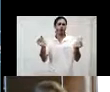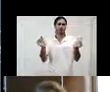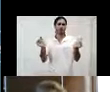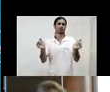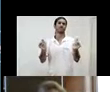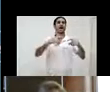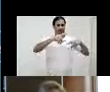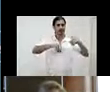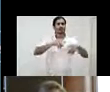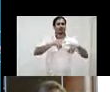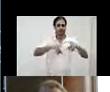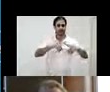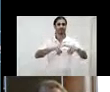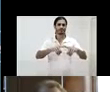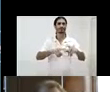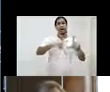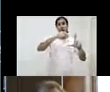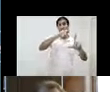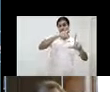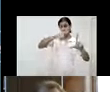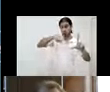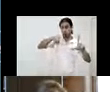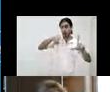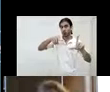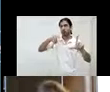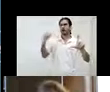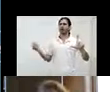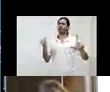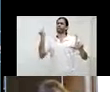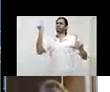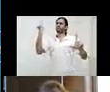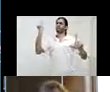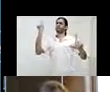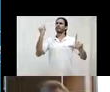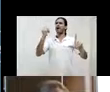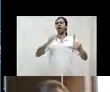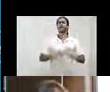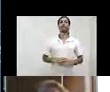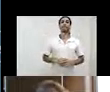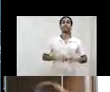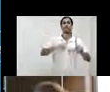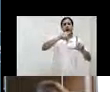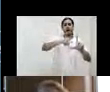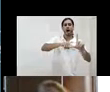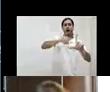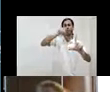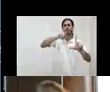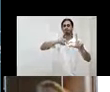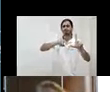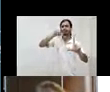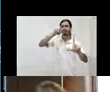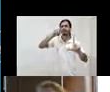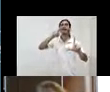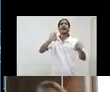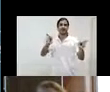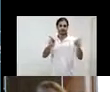dados importantes. As estatísticas, também, como registros, dados que expressam